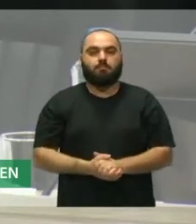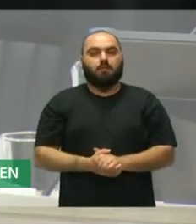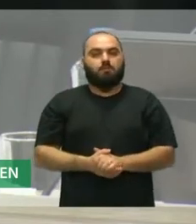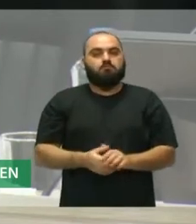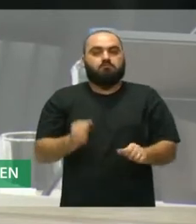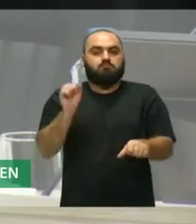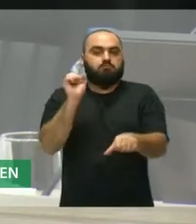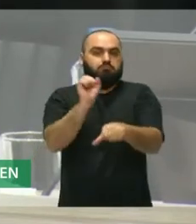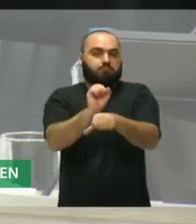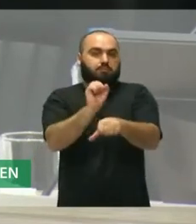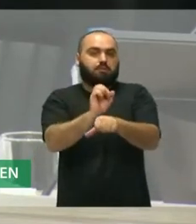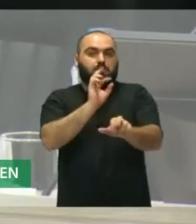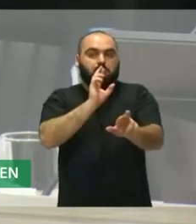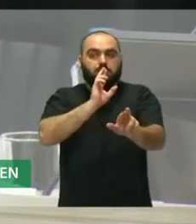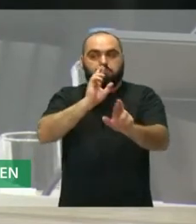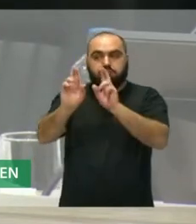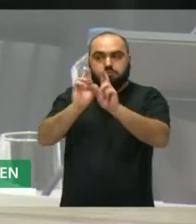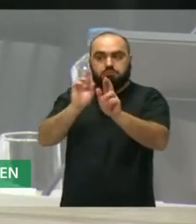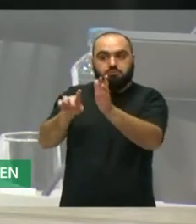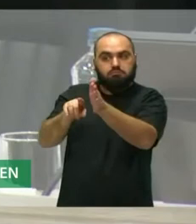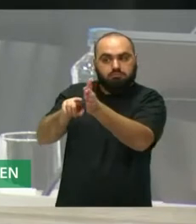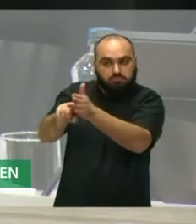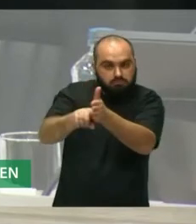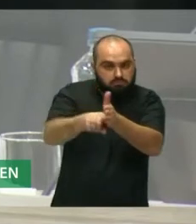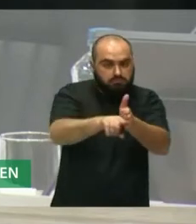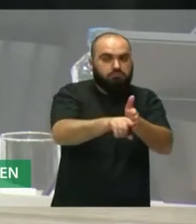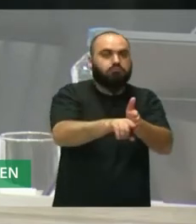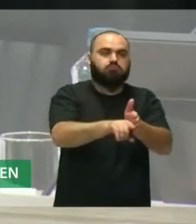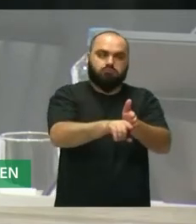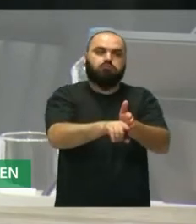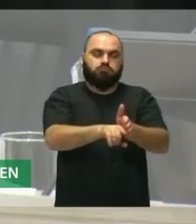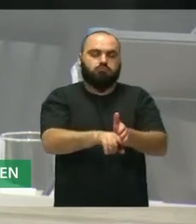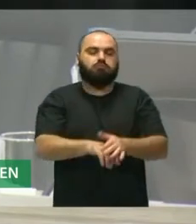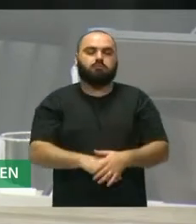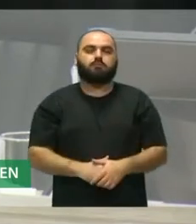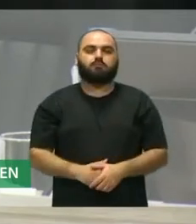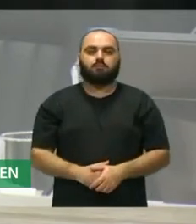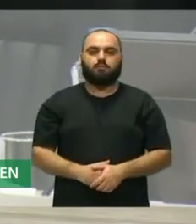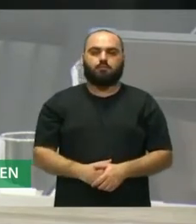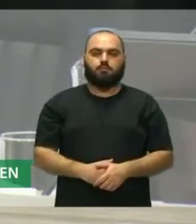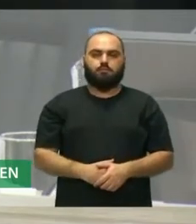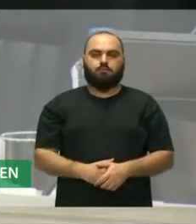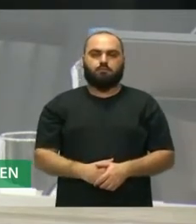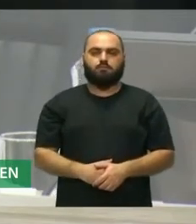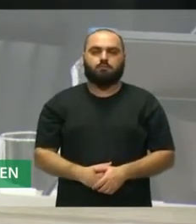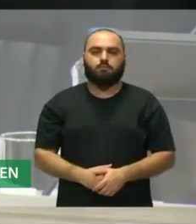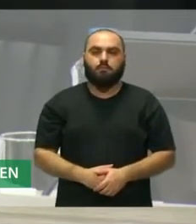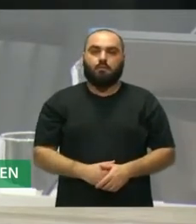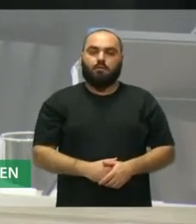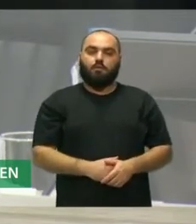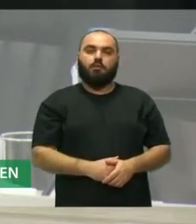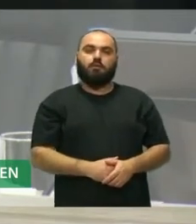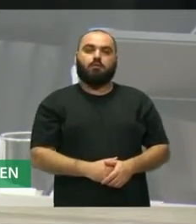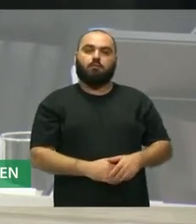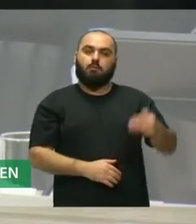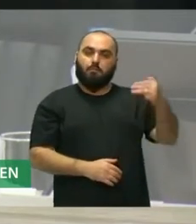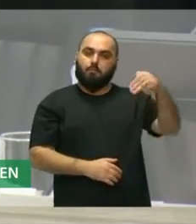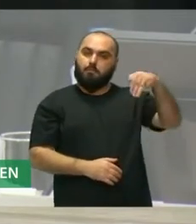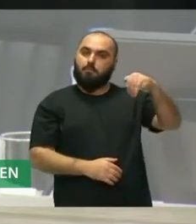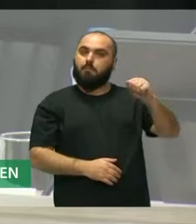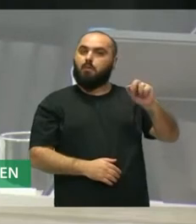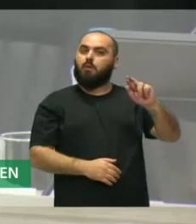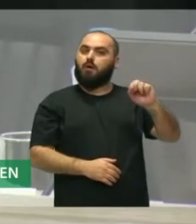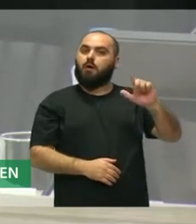aguardando o resultado das investigações. Nós fomos procurados também pela Promotoria da Moralidade, que